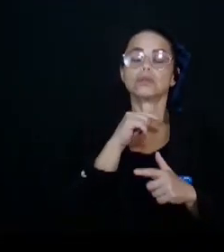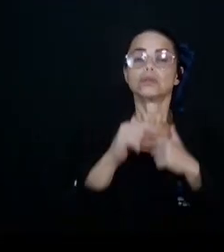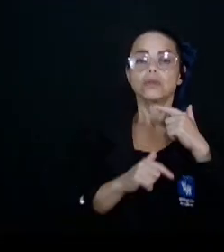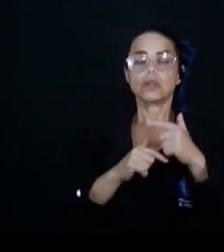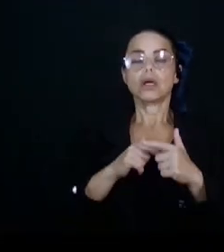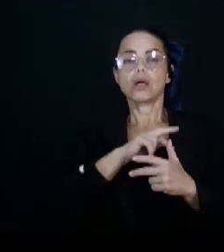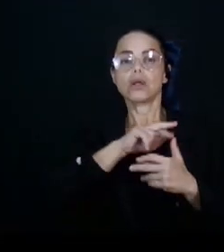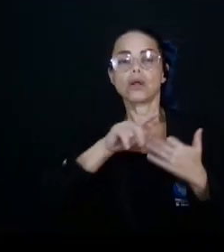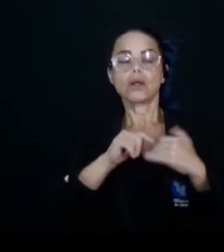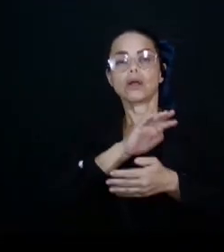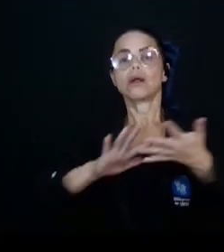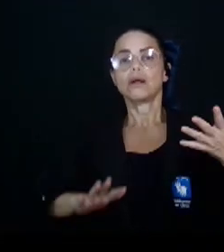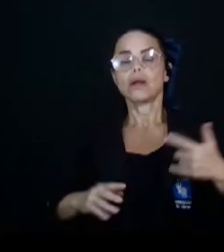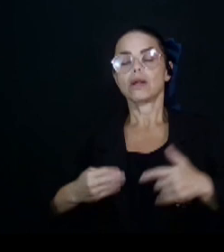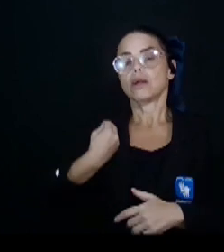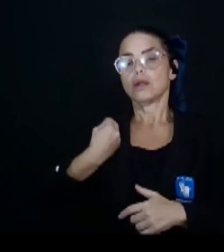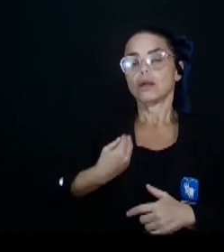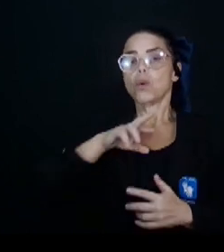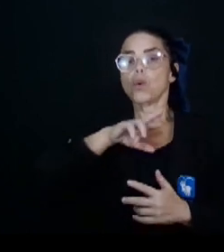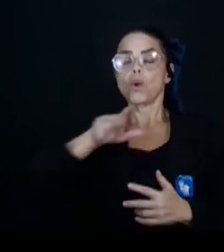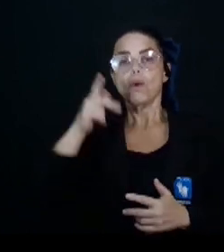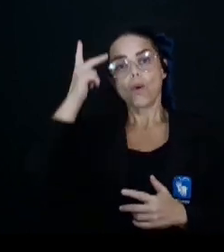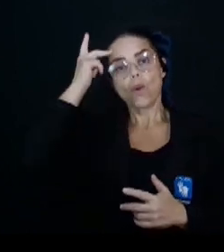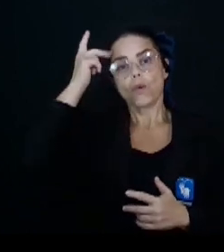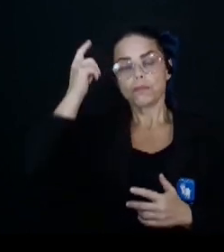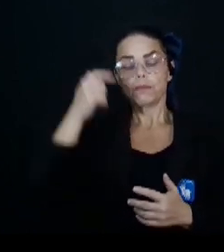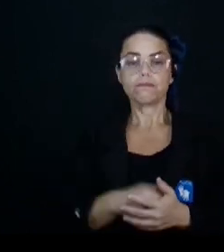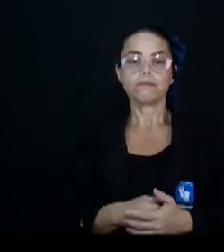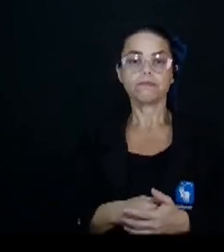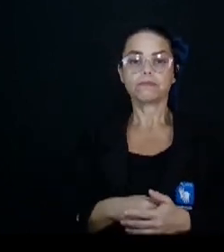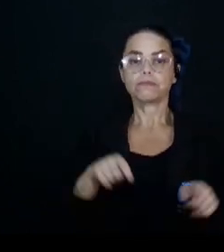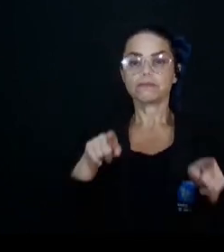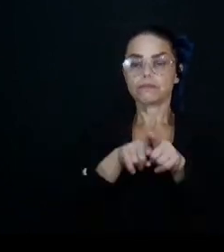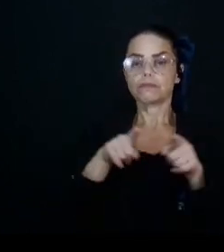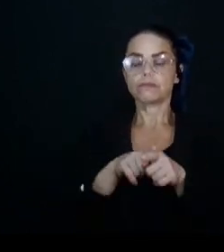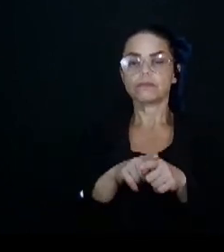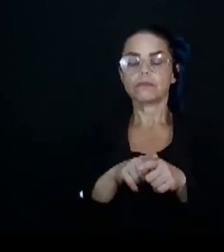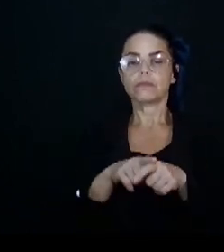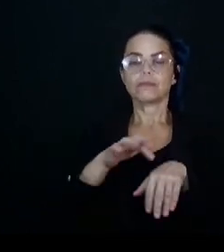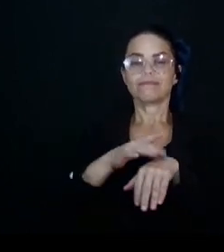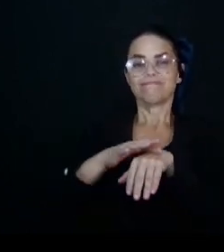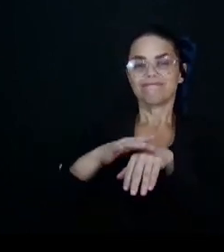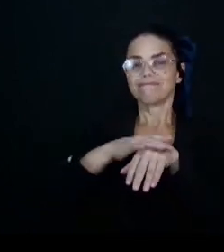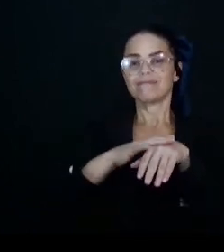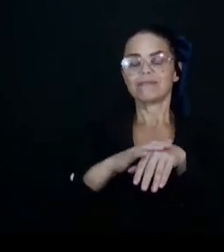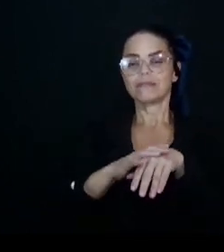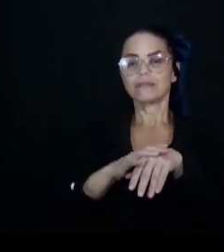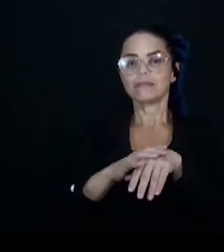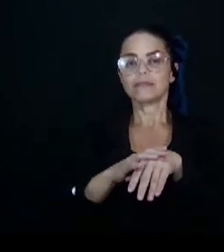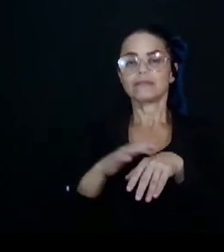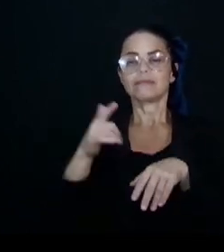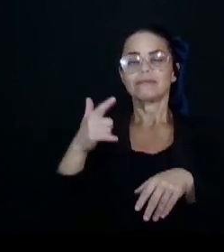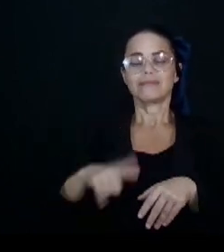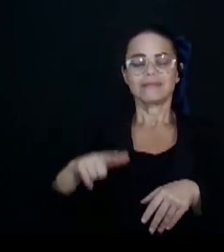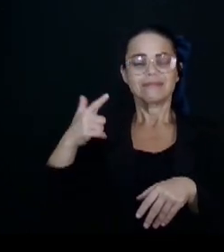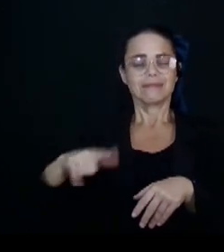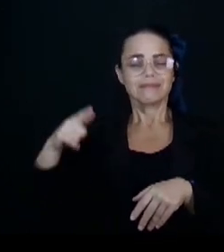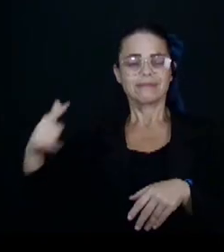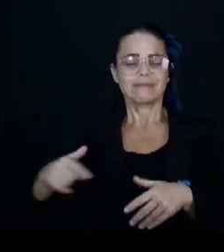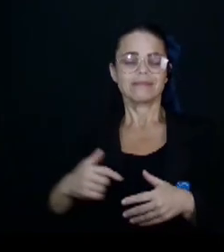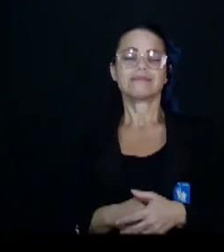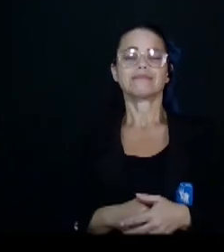comum. Ele pode apresentar também infecções de repetição, então a